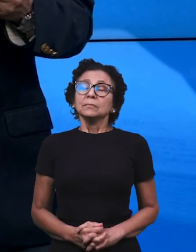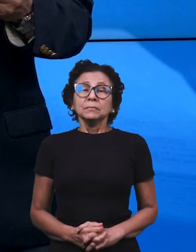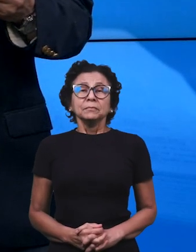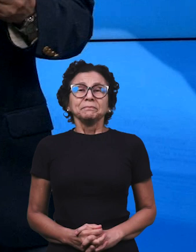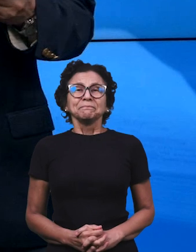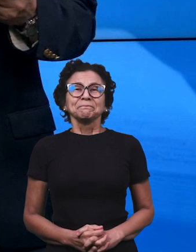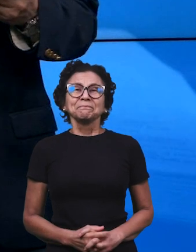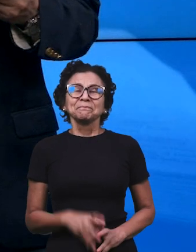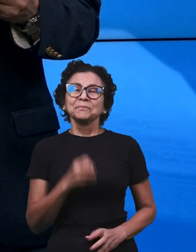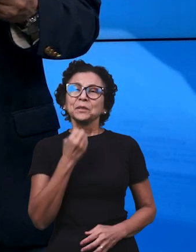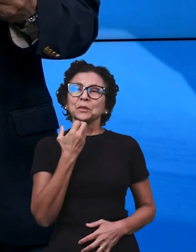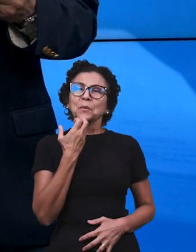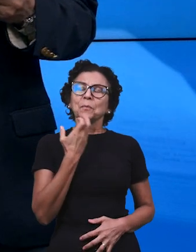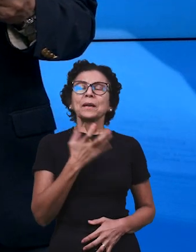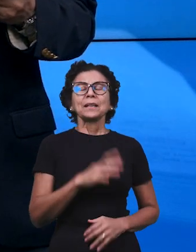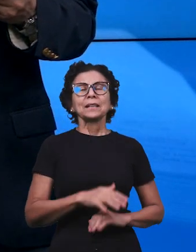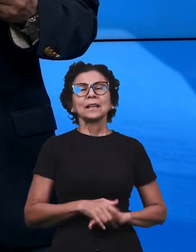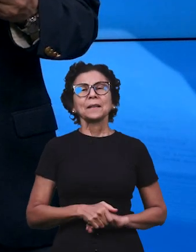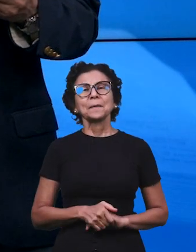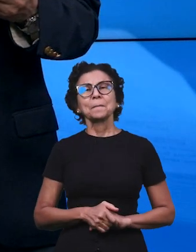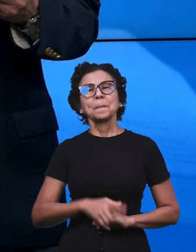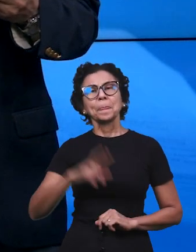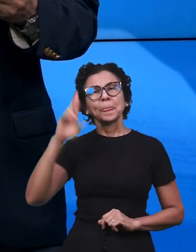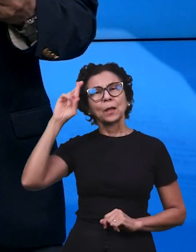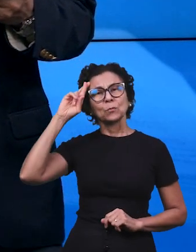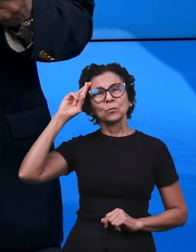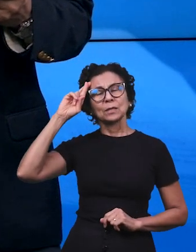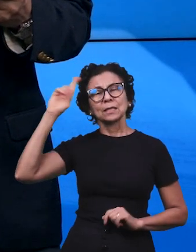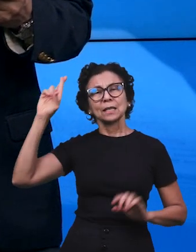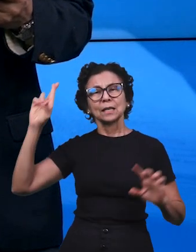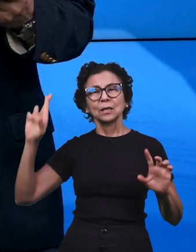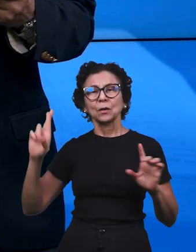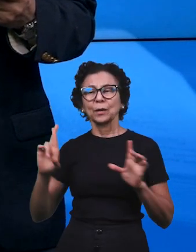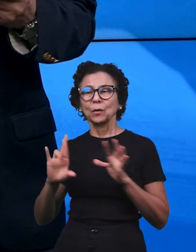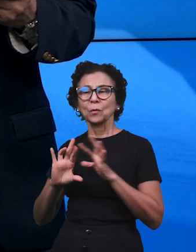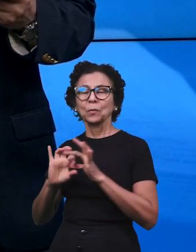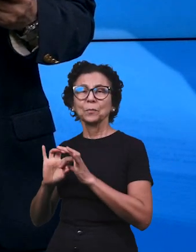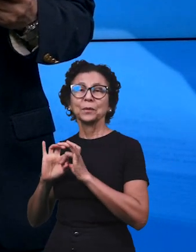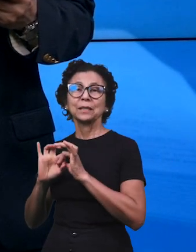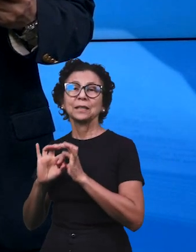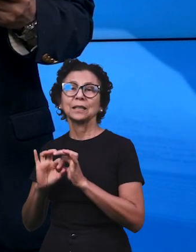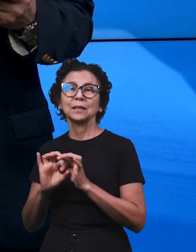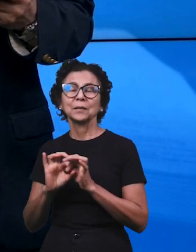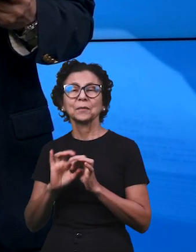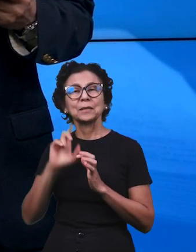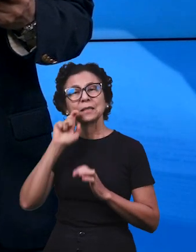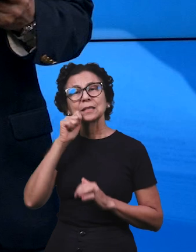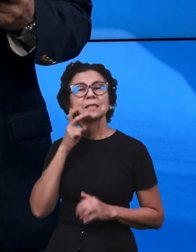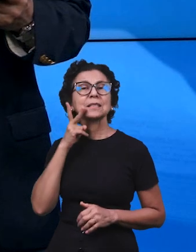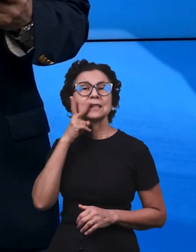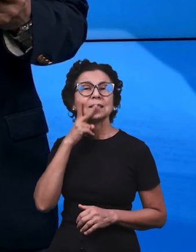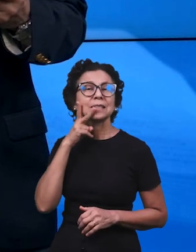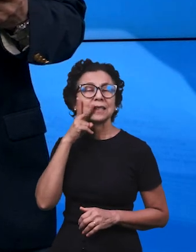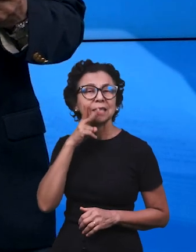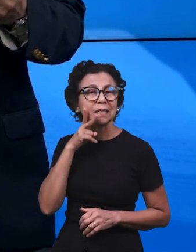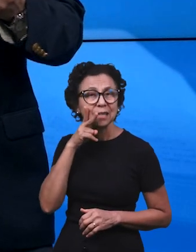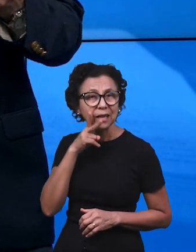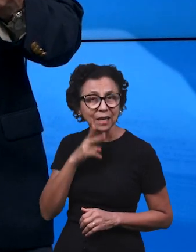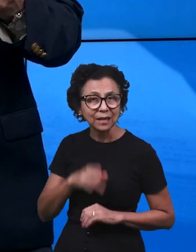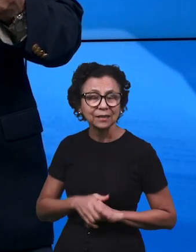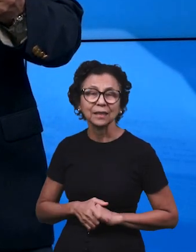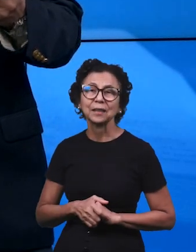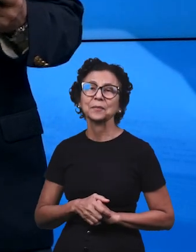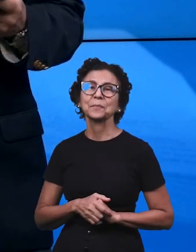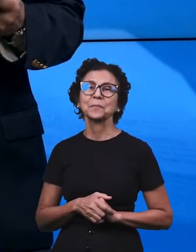bem especificada essa questão do Senhor estar em comunhão conosco, né? Cear com Ele significa, Ele cear